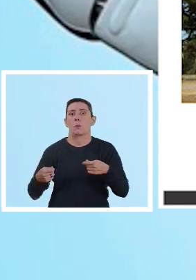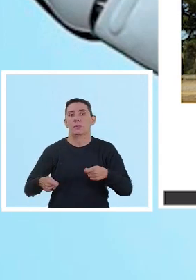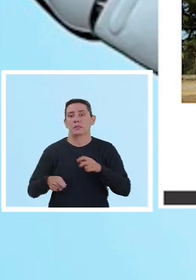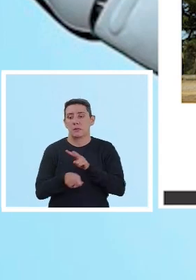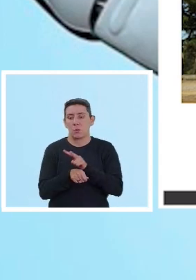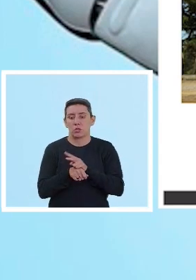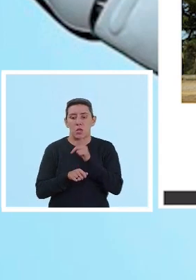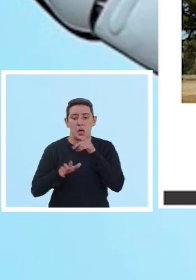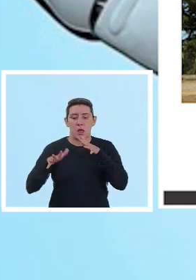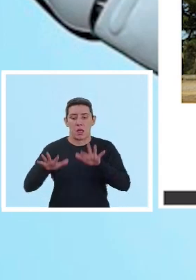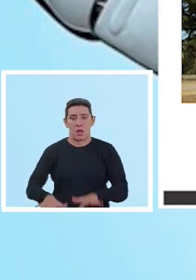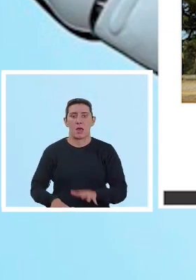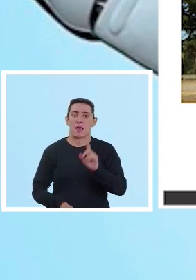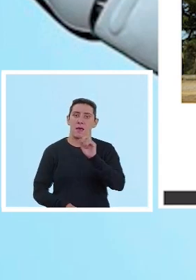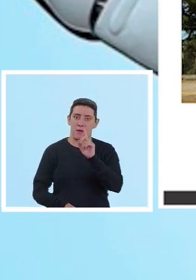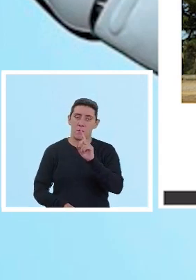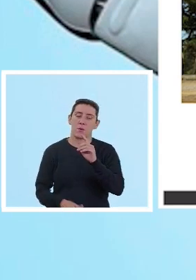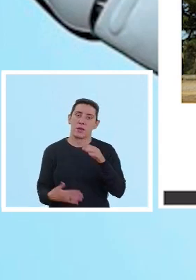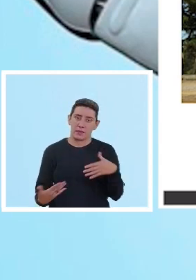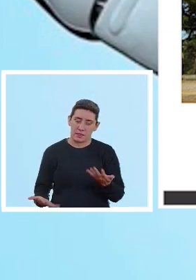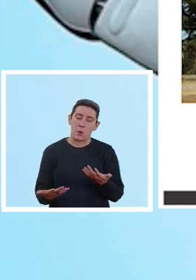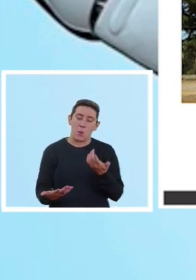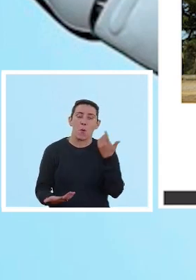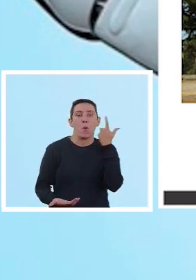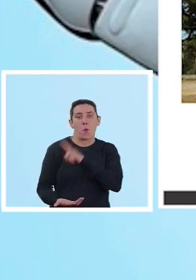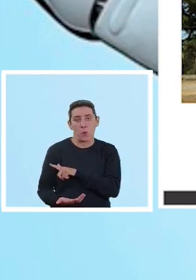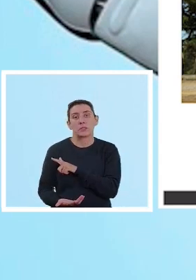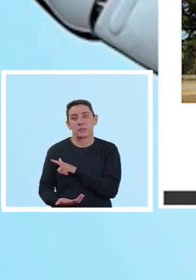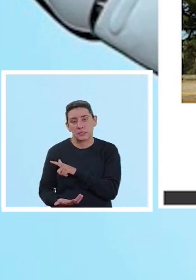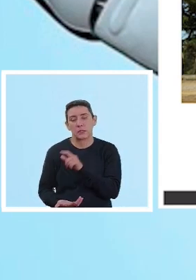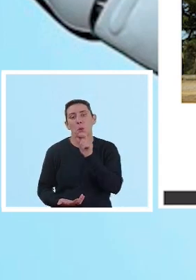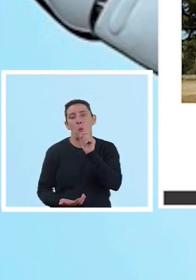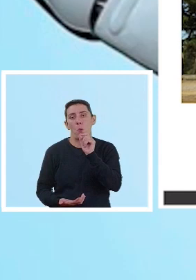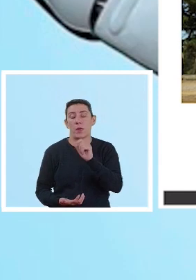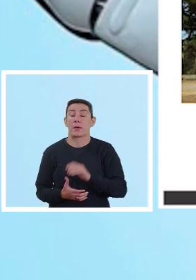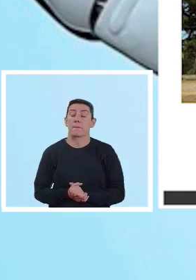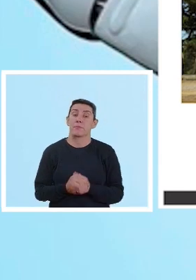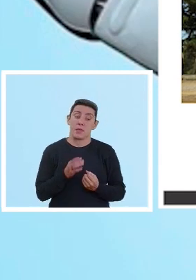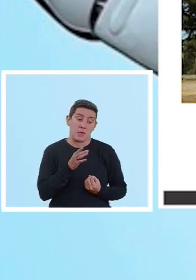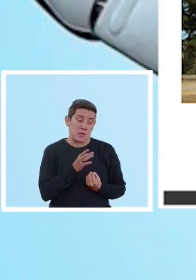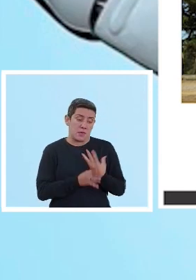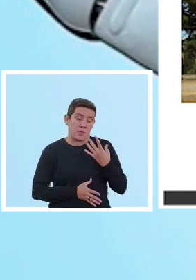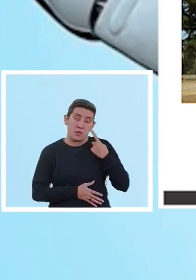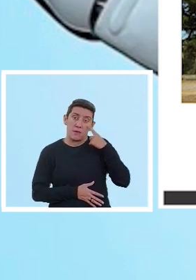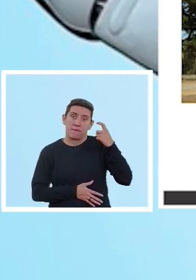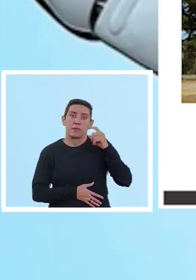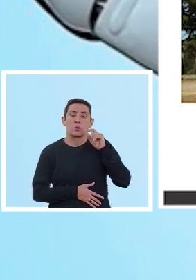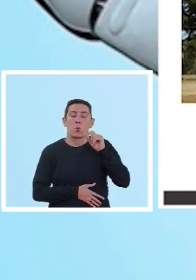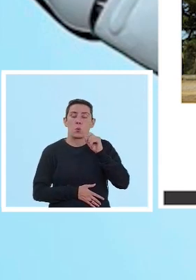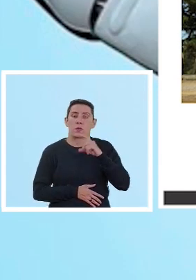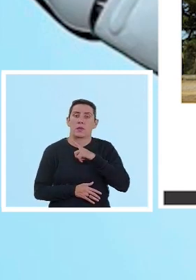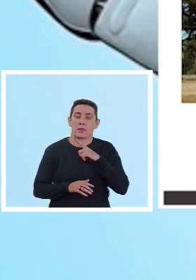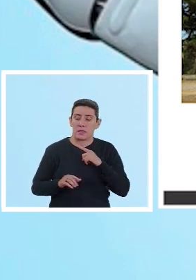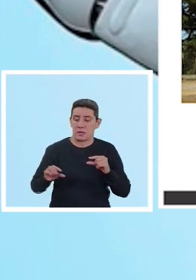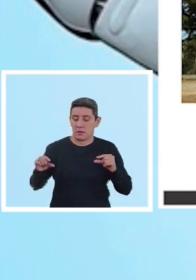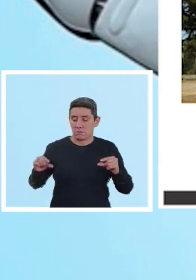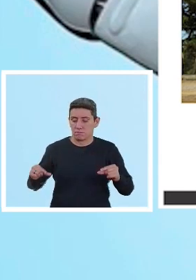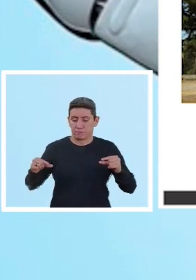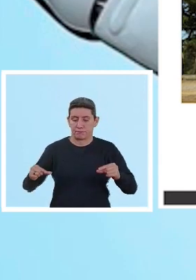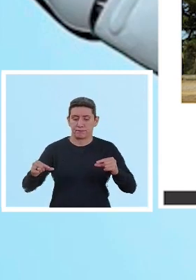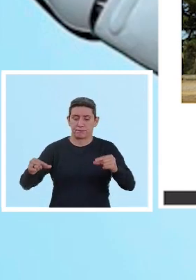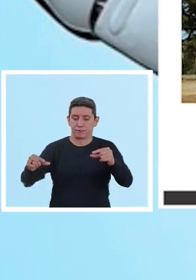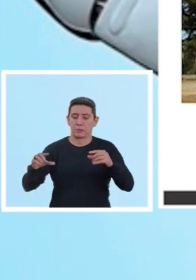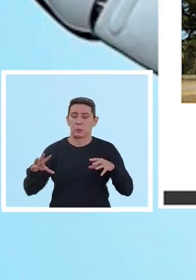e assim foi feito então nós temos aí nós fizemos uma solução com sensor com sensores